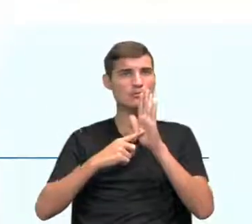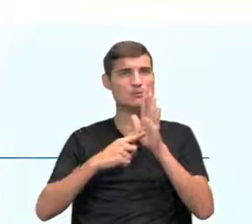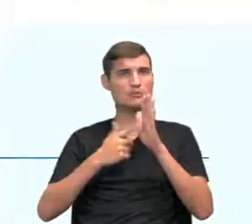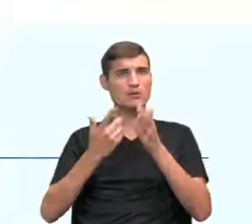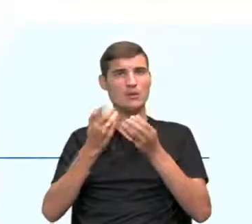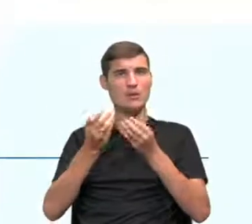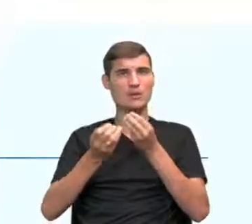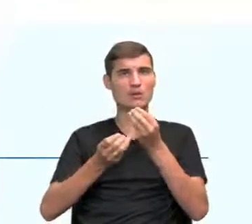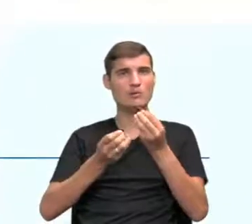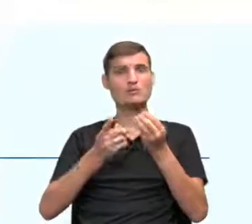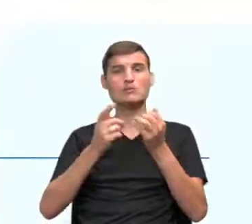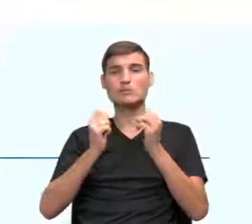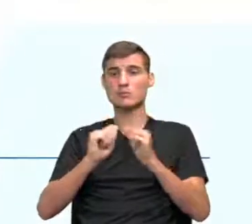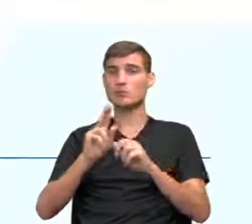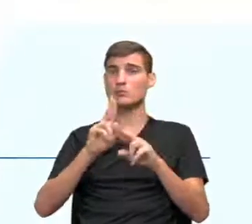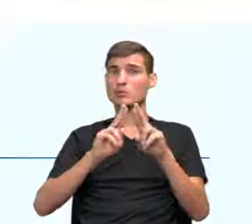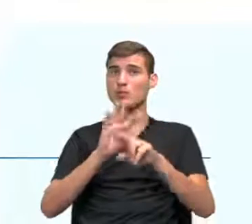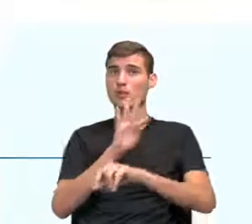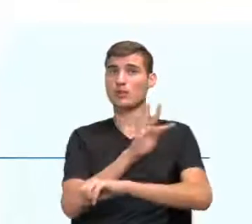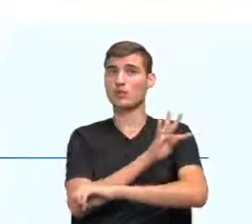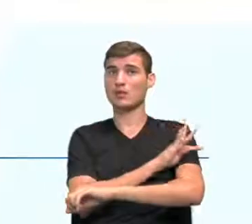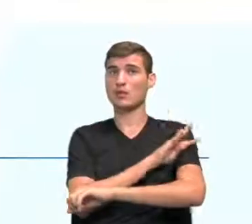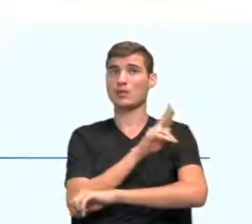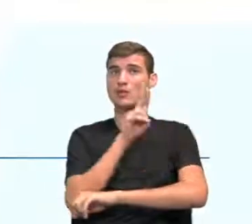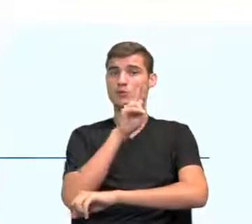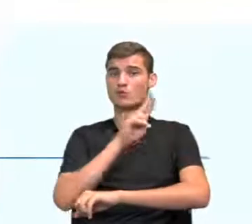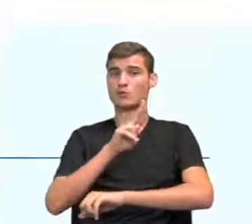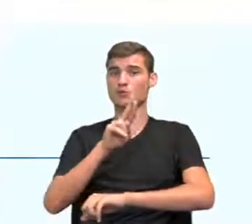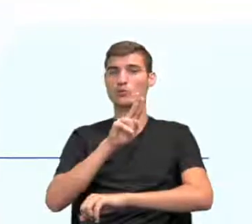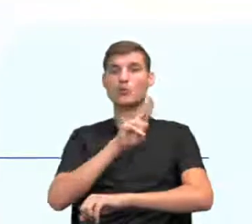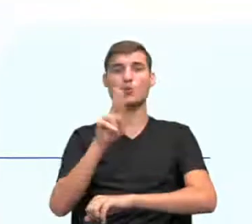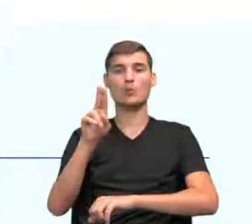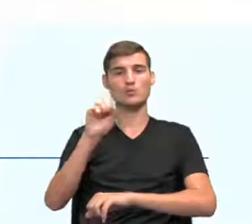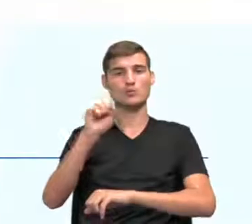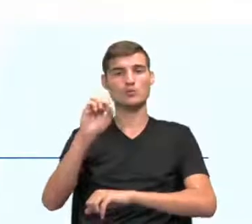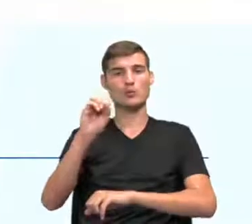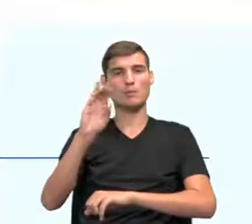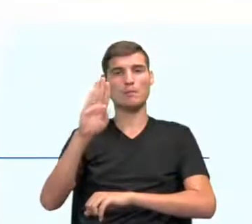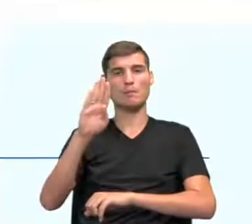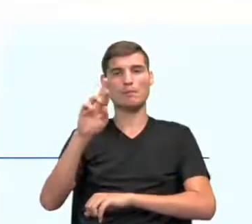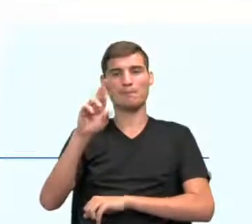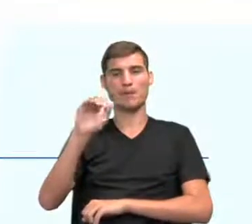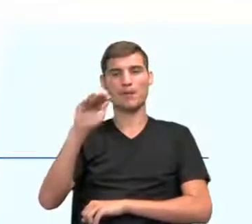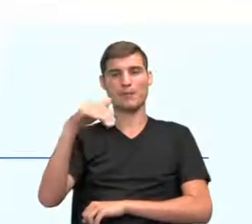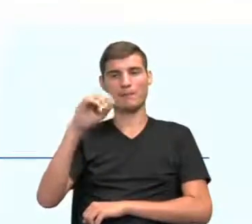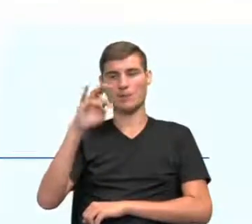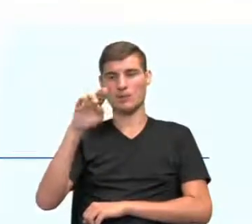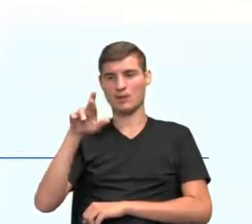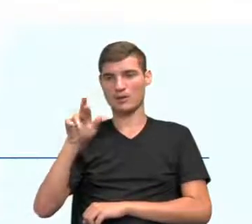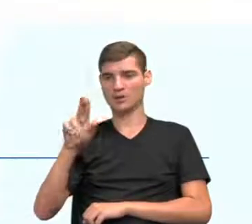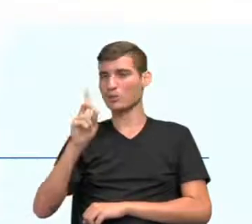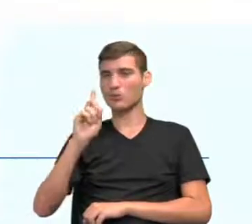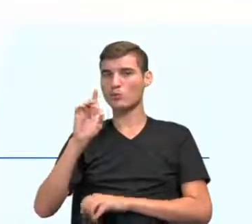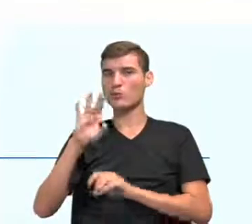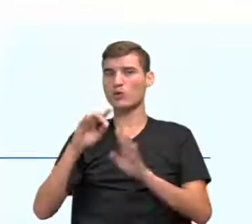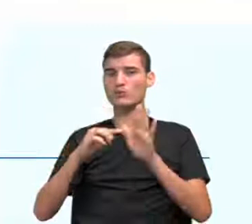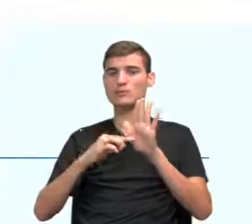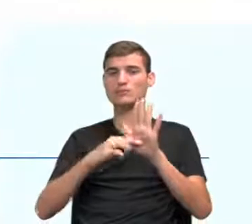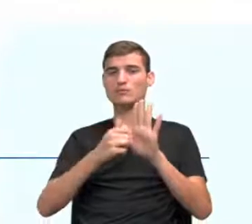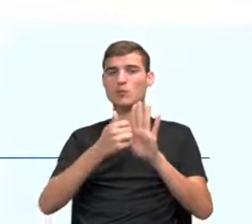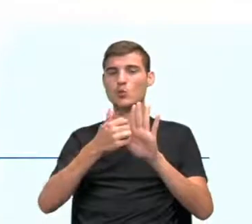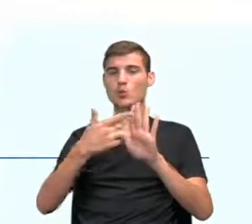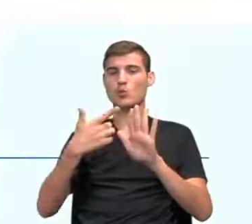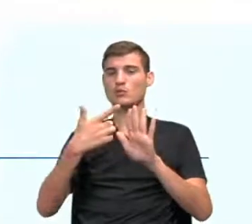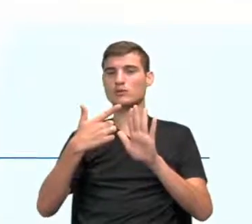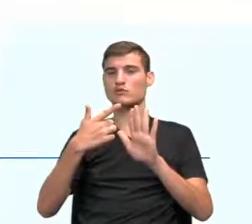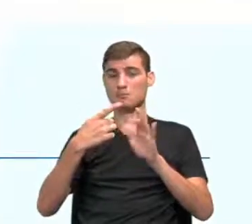vai fazer uma técnica chamada sobreamostragem. Você não vai amostrar só com 12 bits. Você